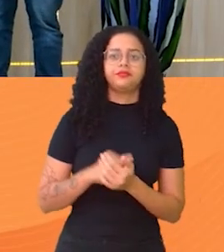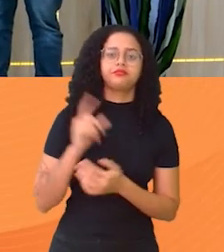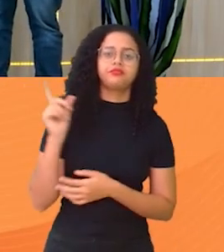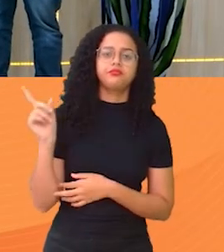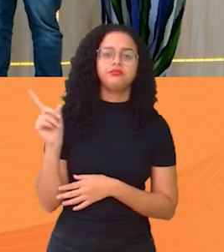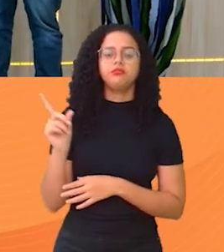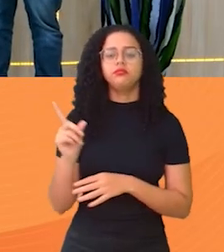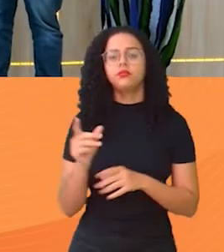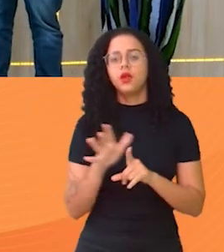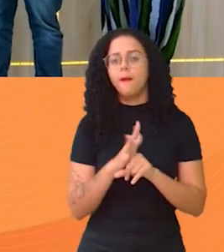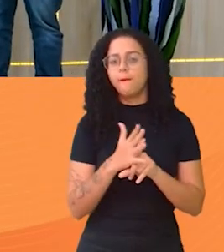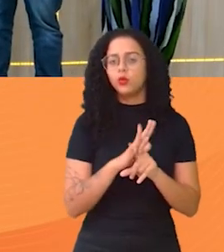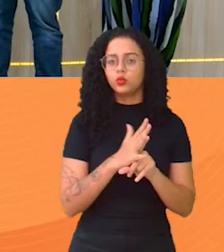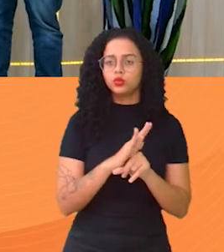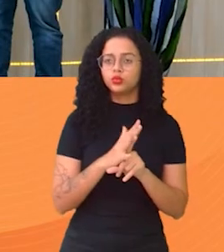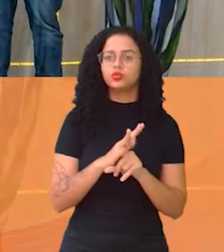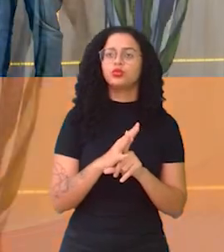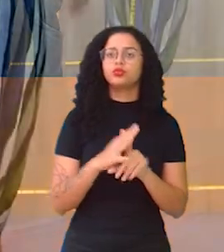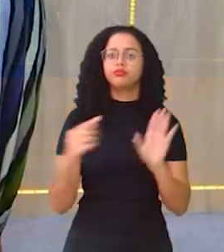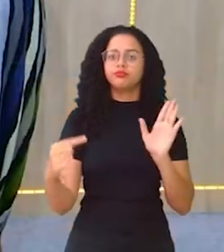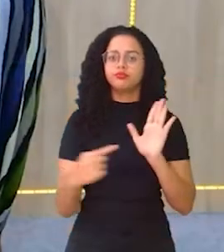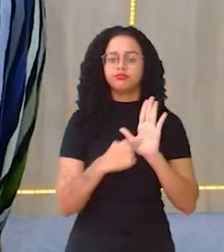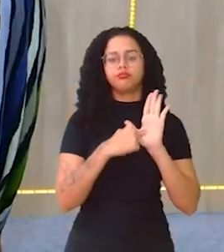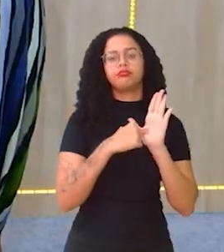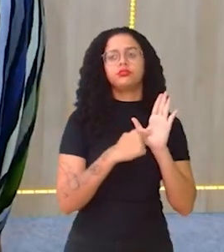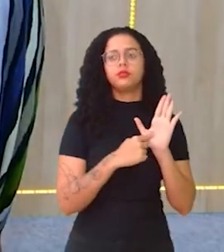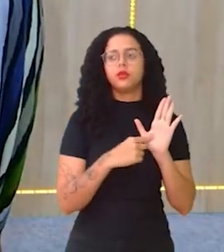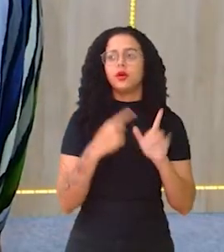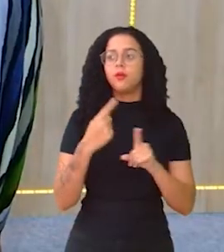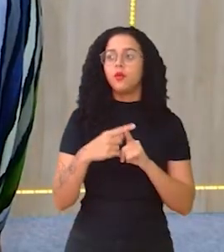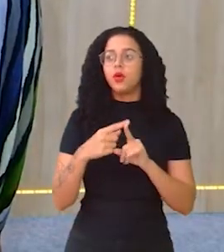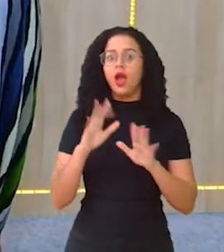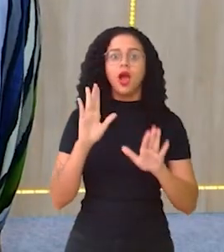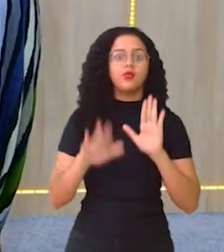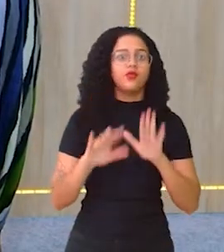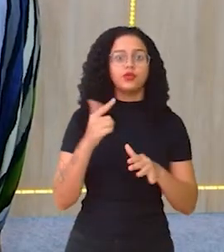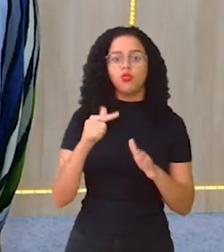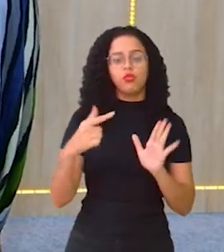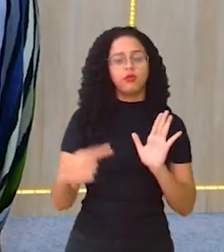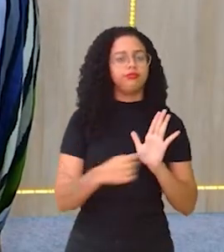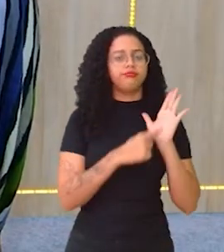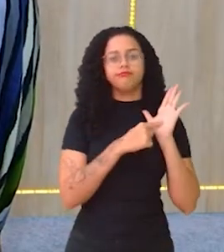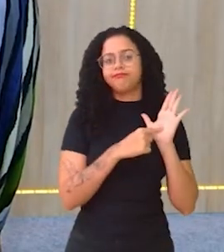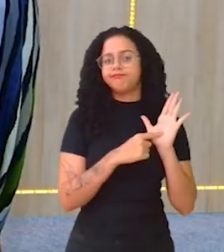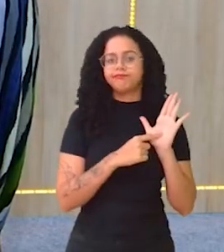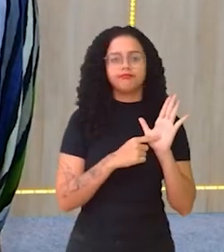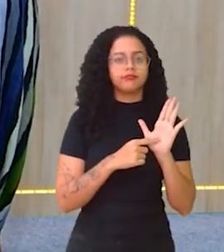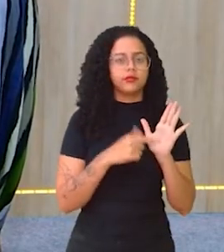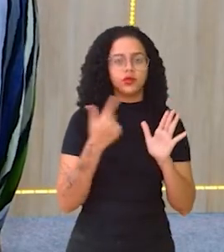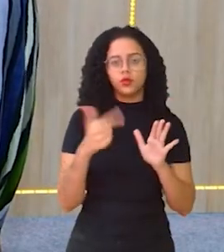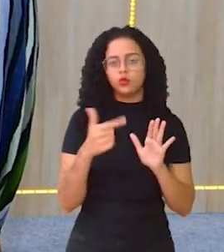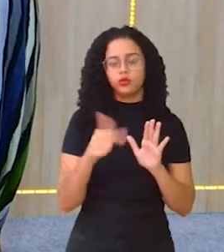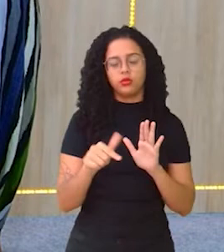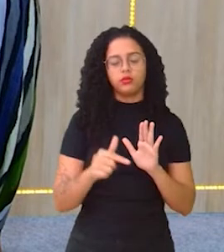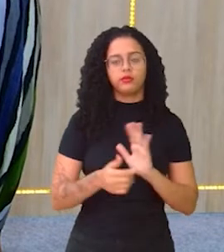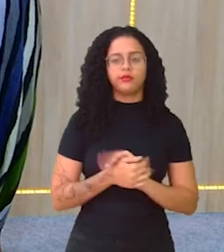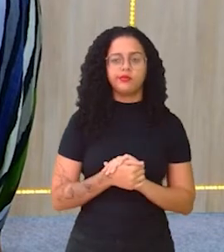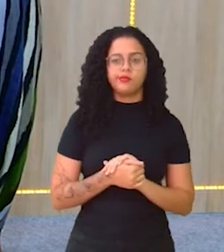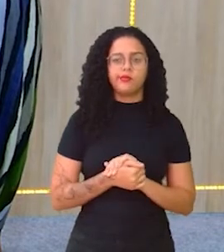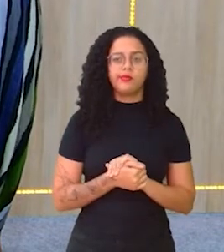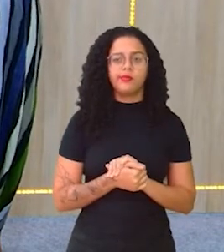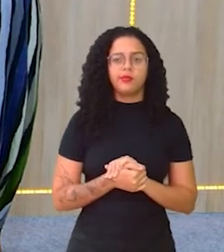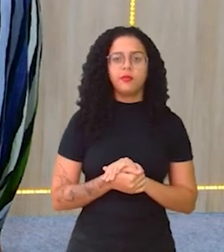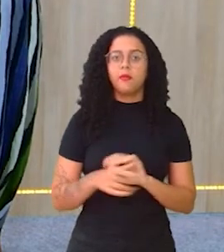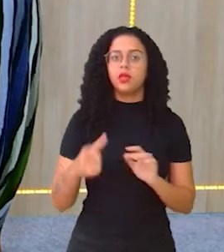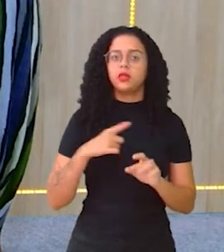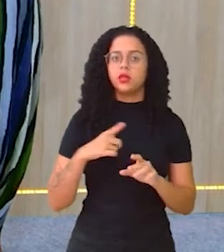do abuso notificado, que como o Armando disse, né, muitas vezes esse abuso ele não é notificado, não se tem denúncias para se ter ainda um